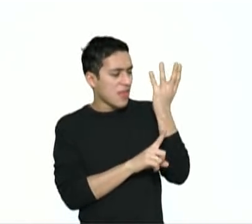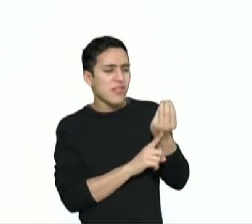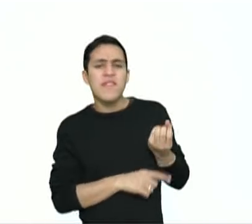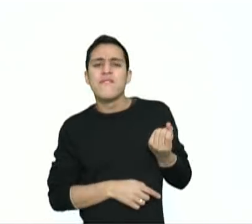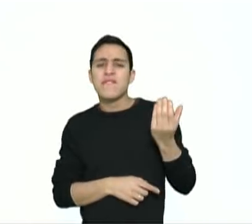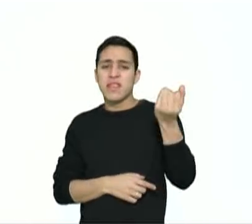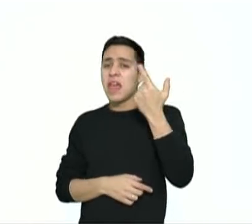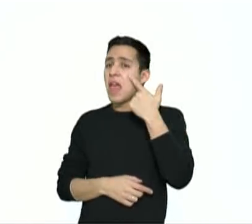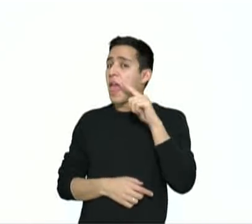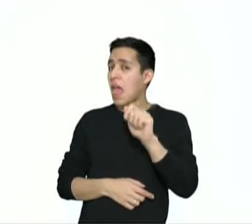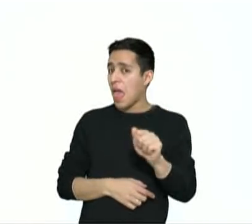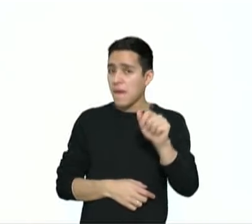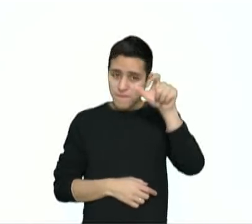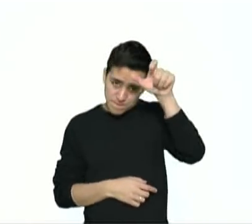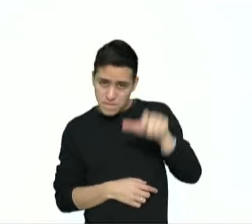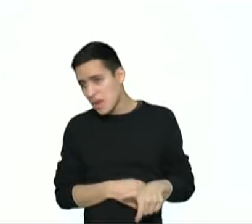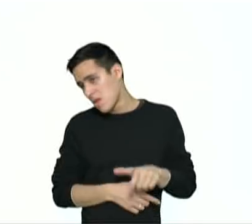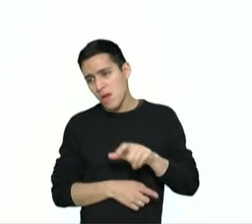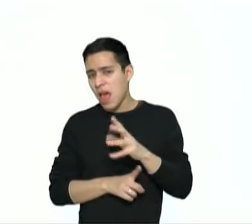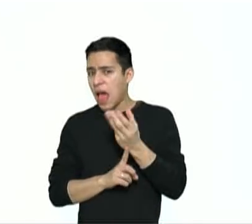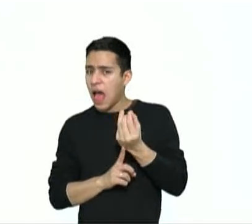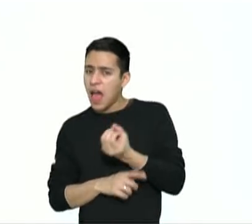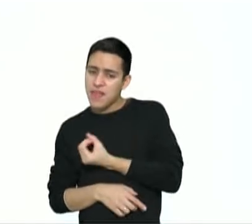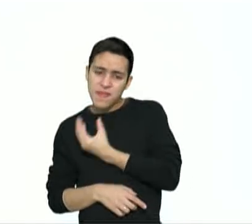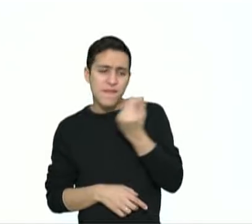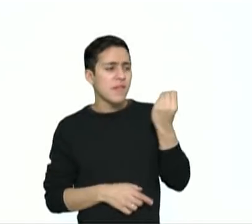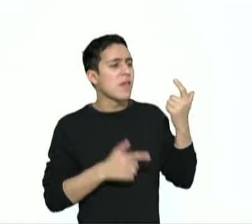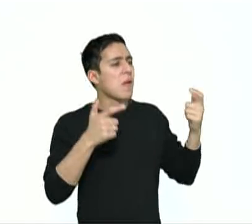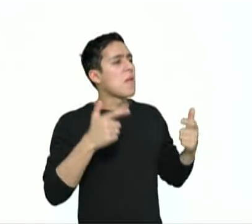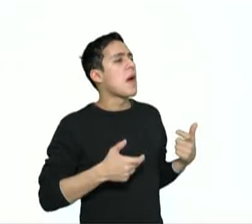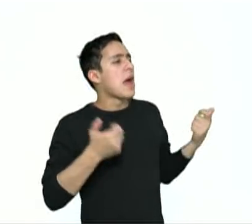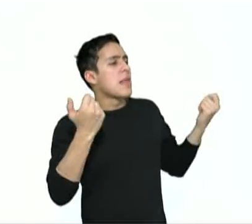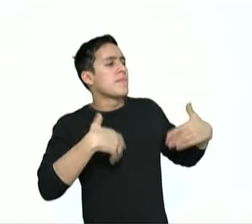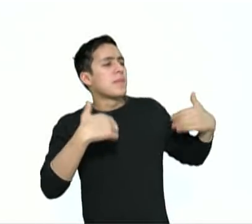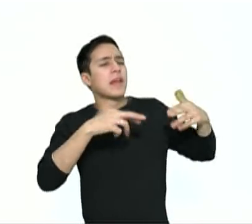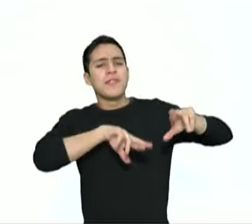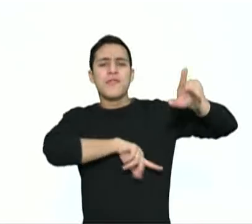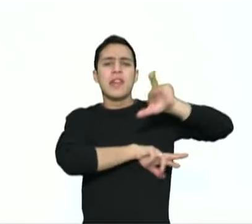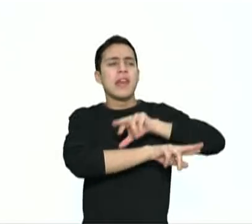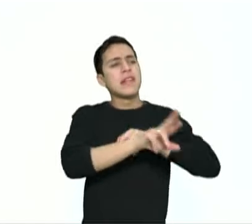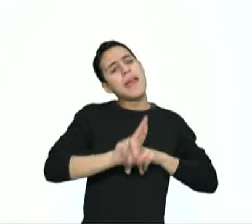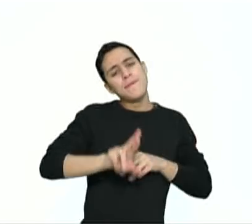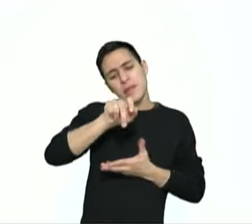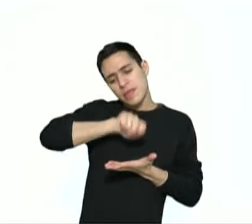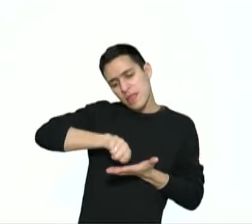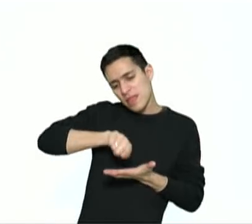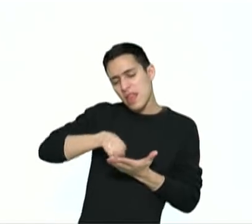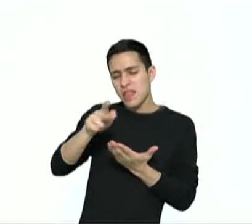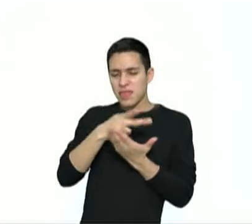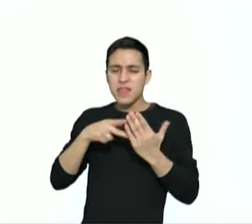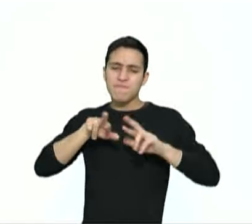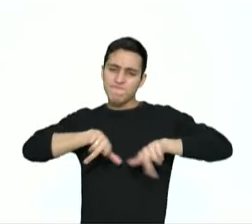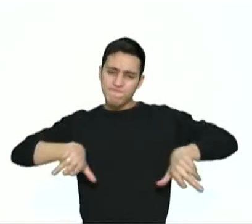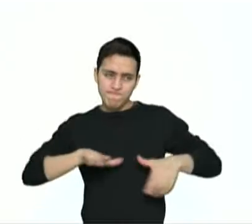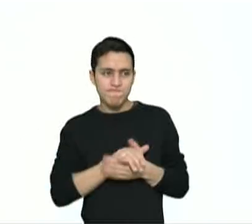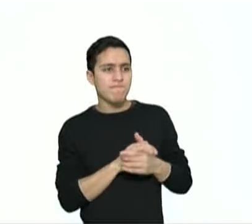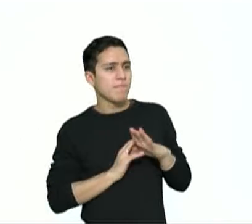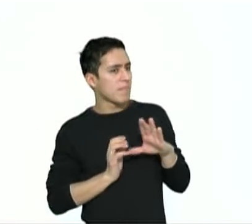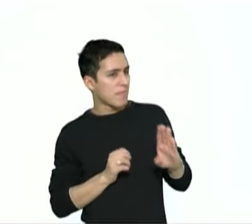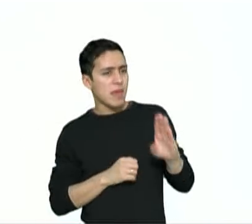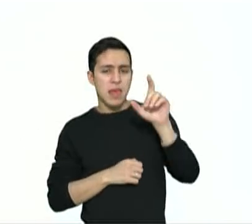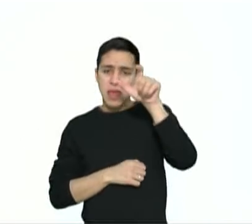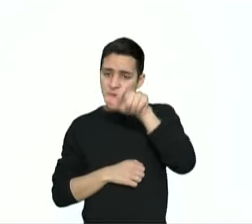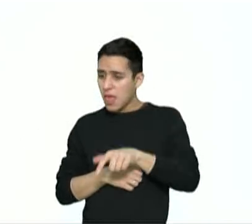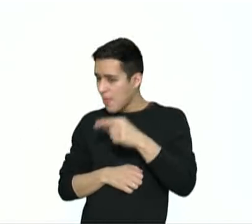A. Artista que viajava para retratar diferentes lugares e culturas. Letra B. Artista que viajava nos